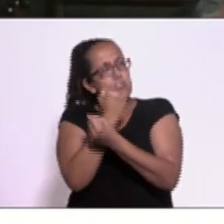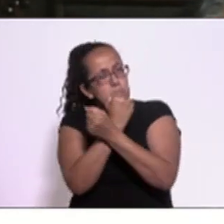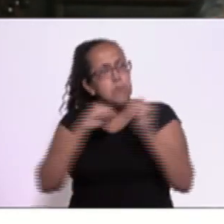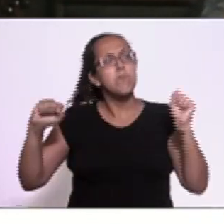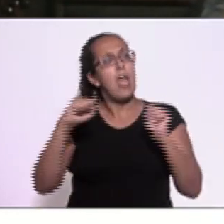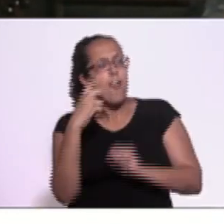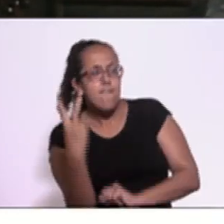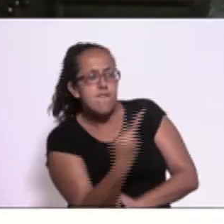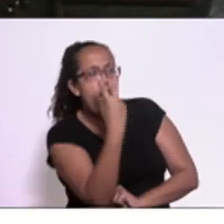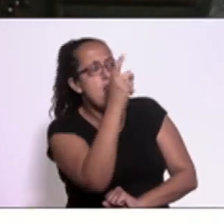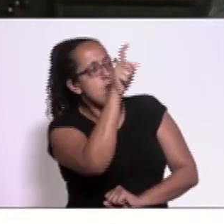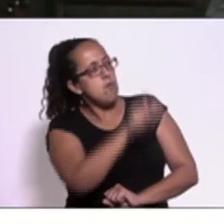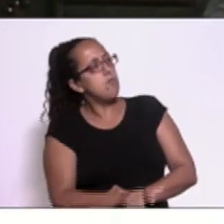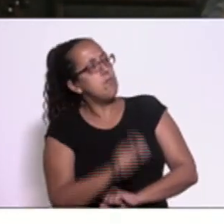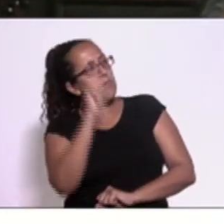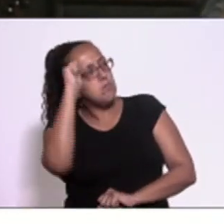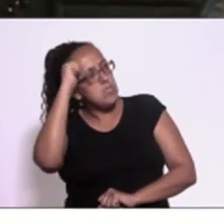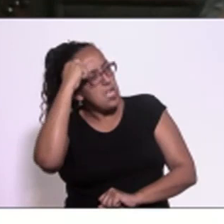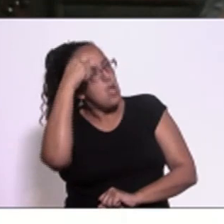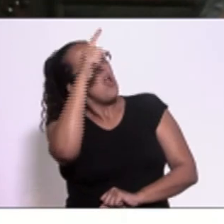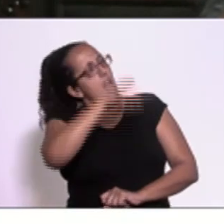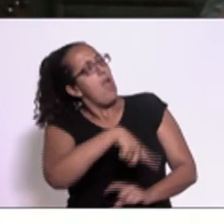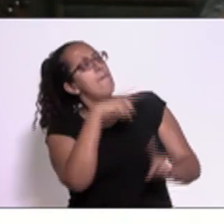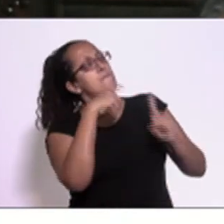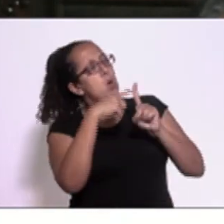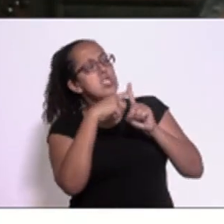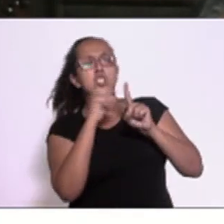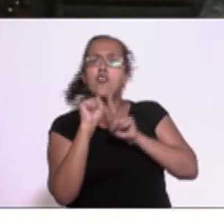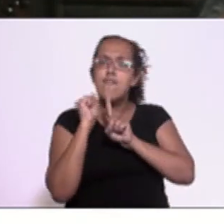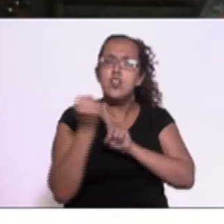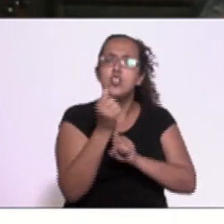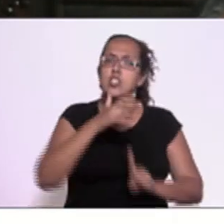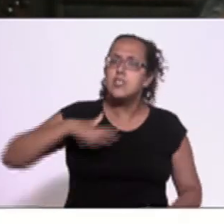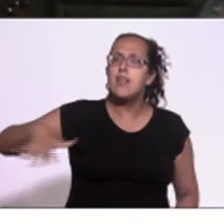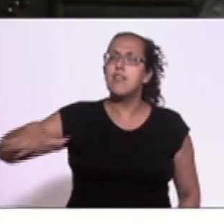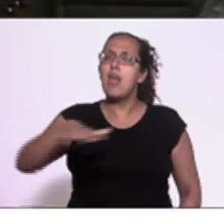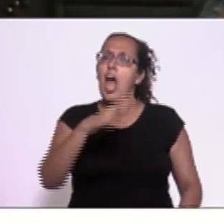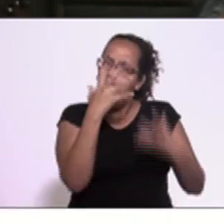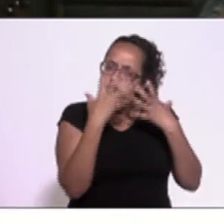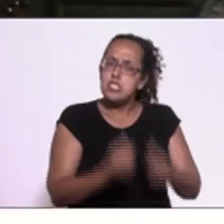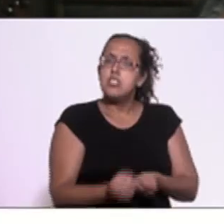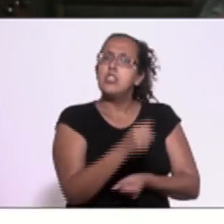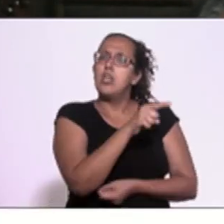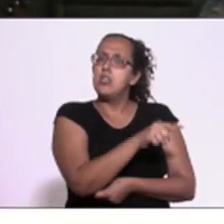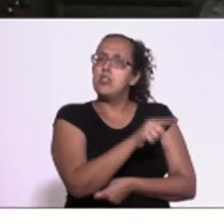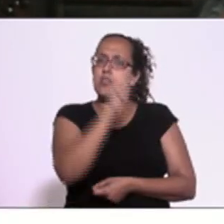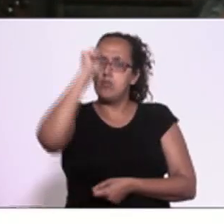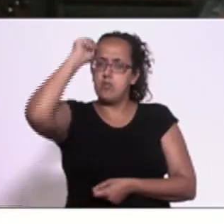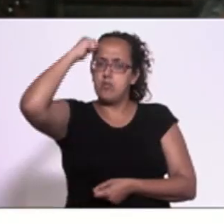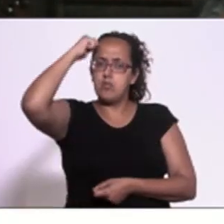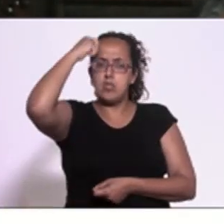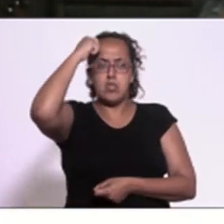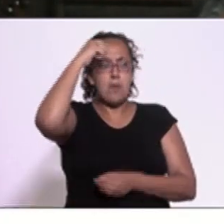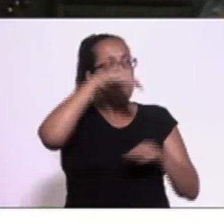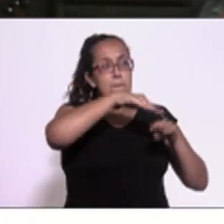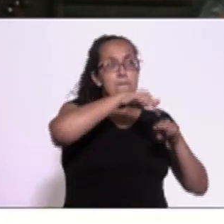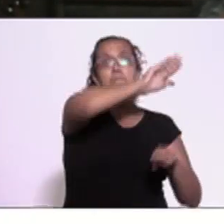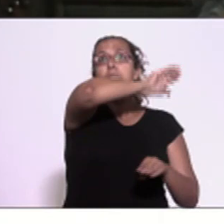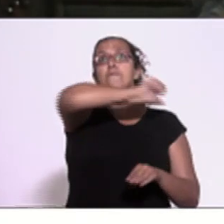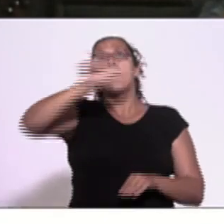negra como componente positivo de nossa sociedade, superior mesmo aos